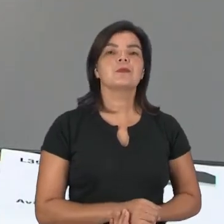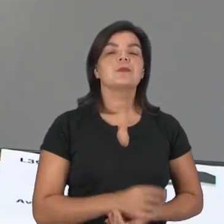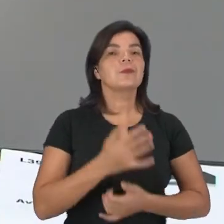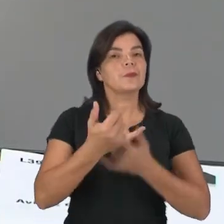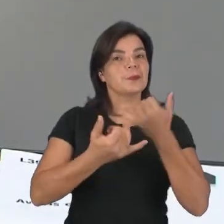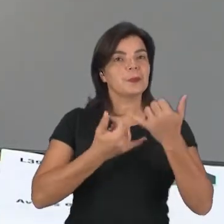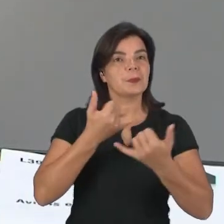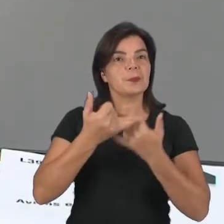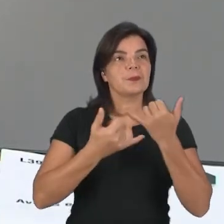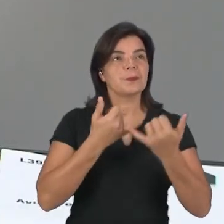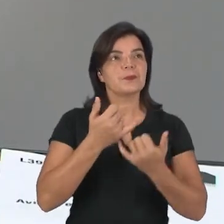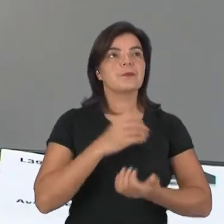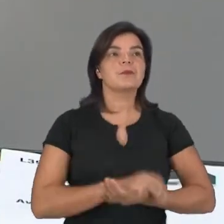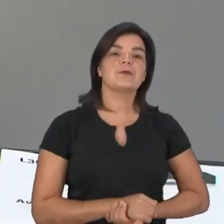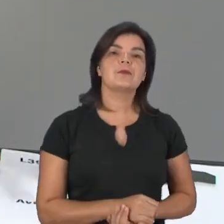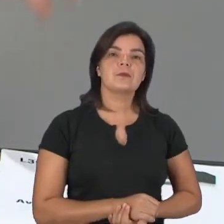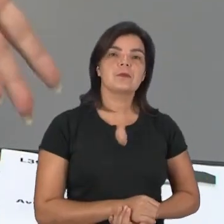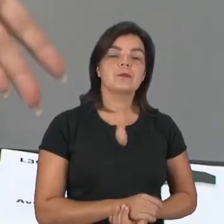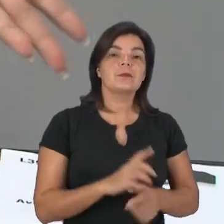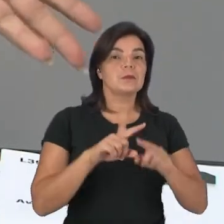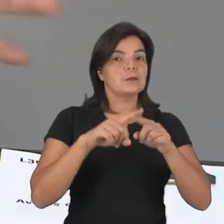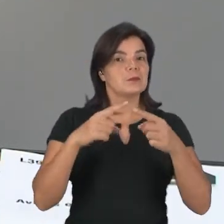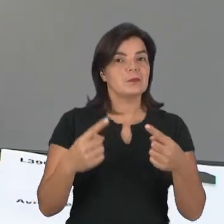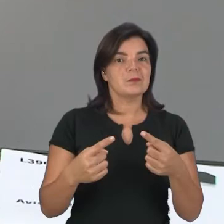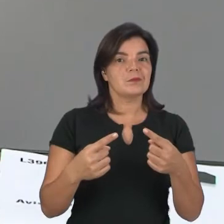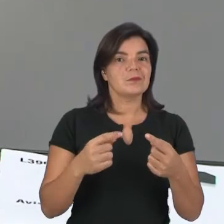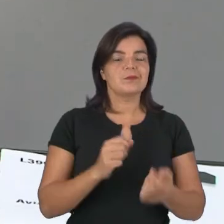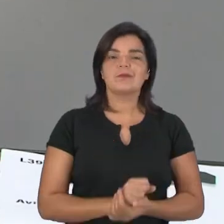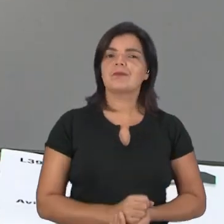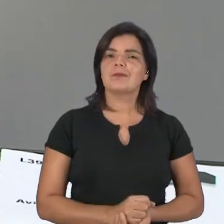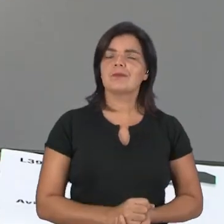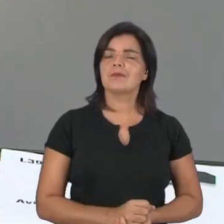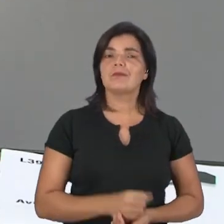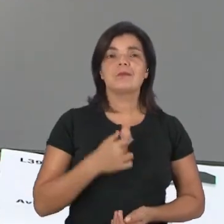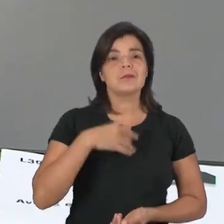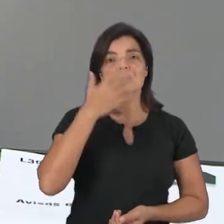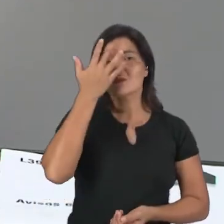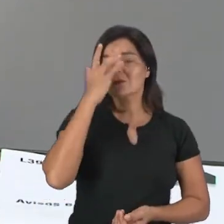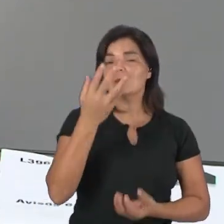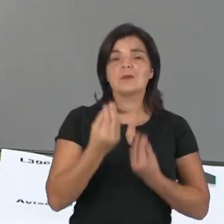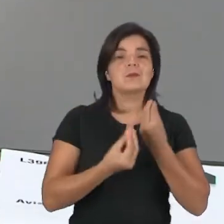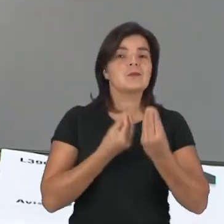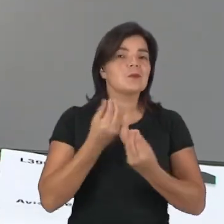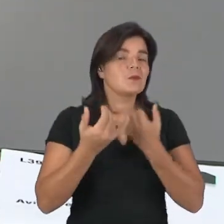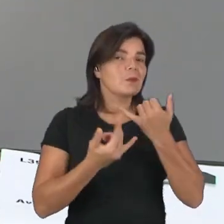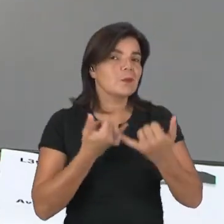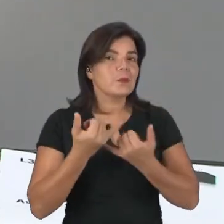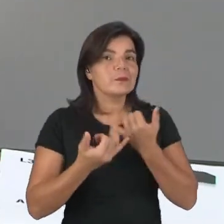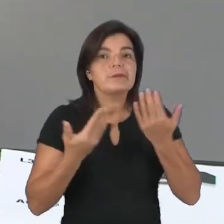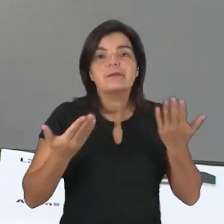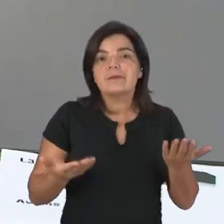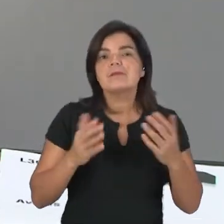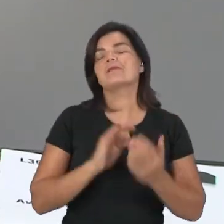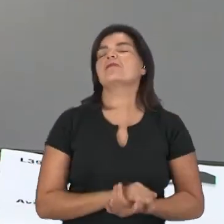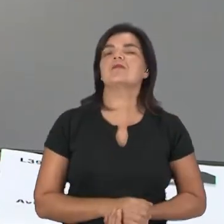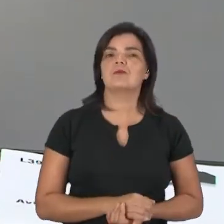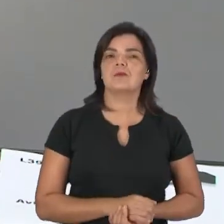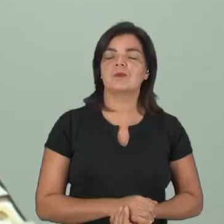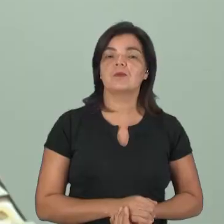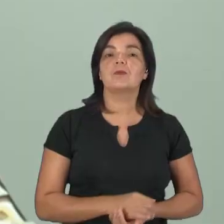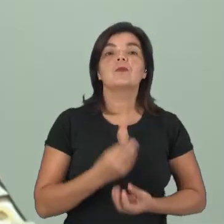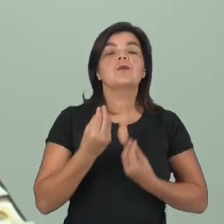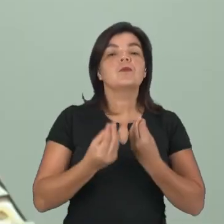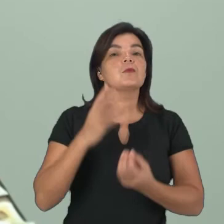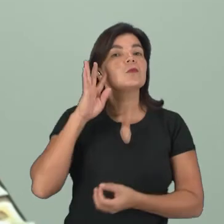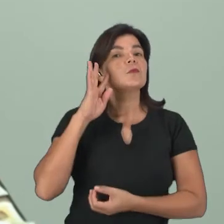jogo Ganhei esse jogo mas eu não sabia como jogar Então qual seria